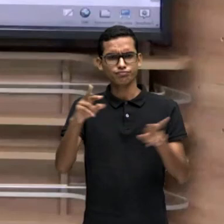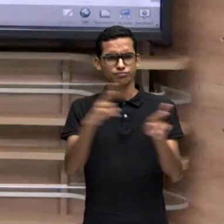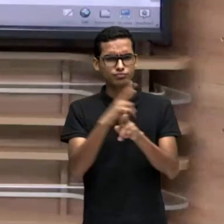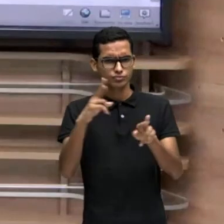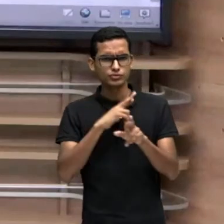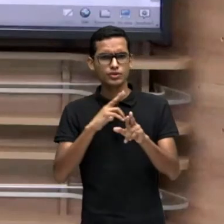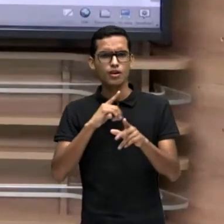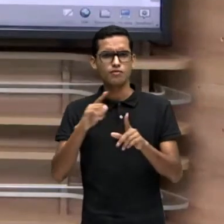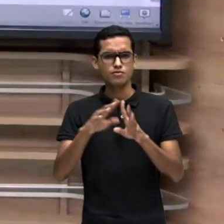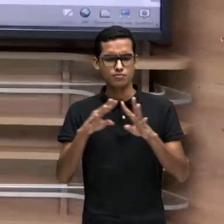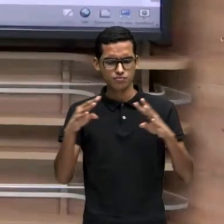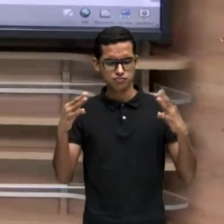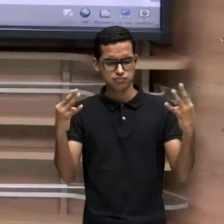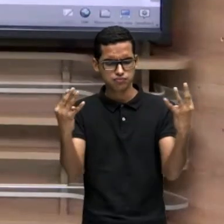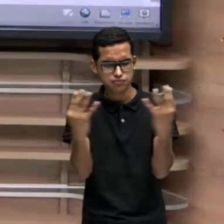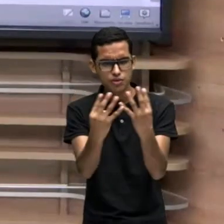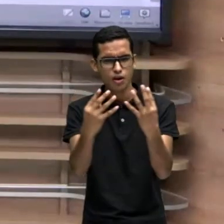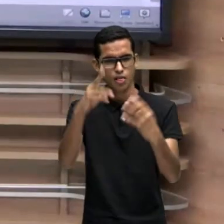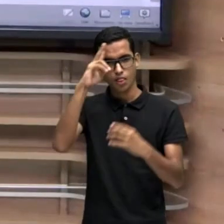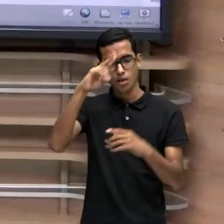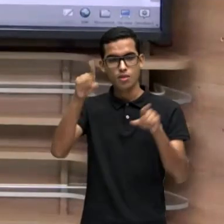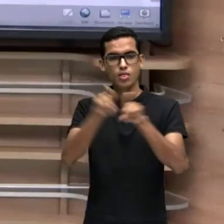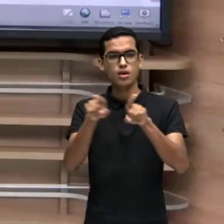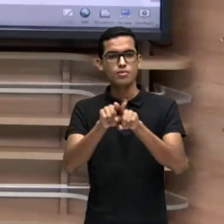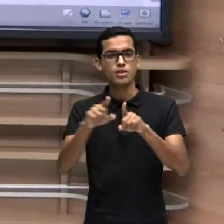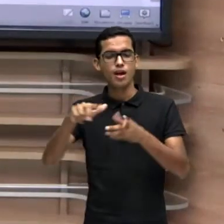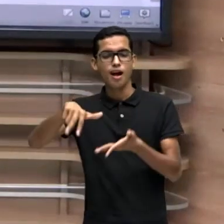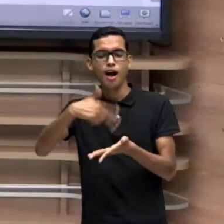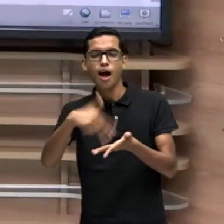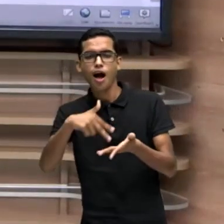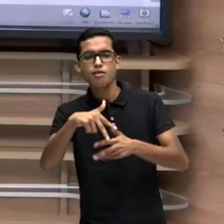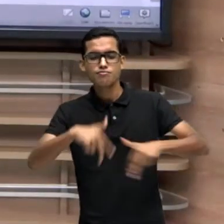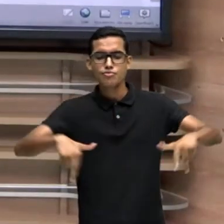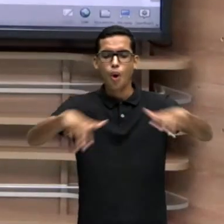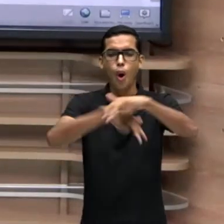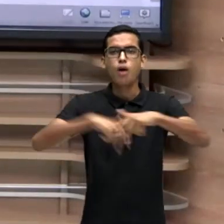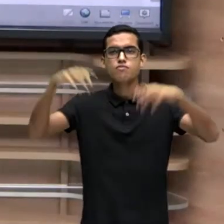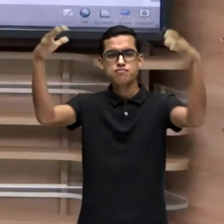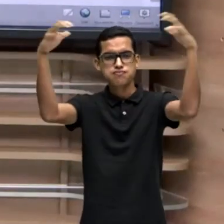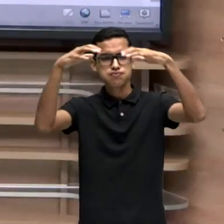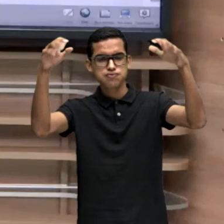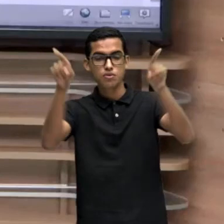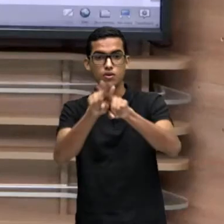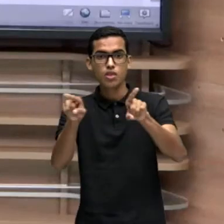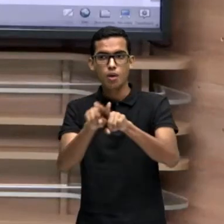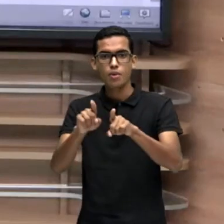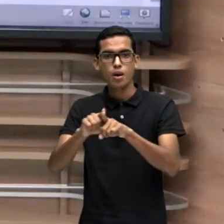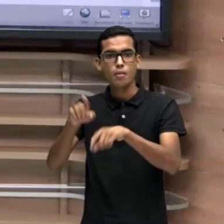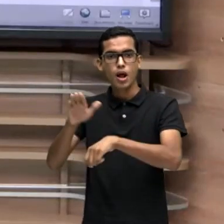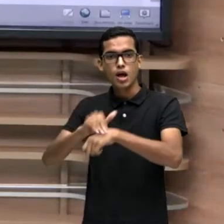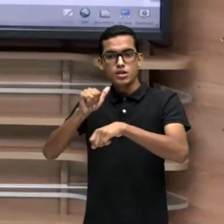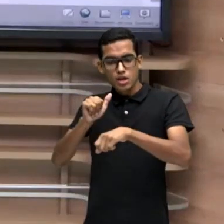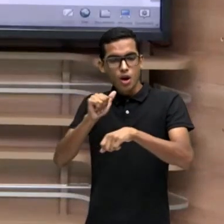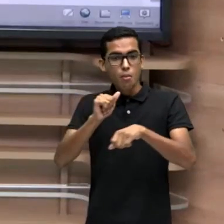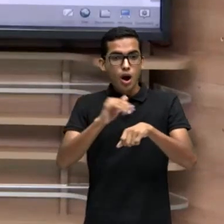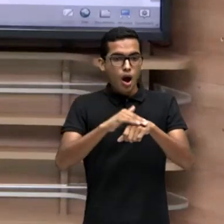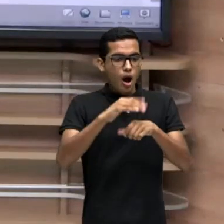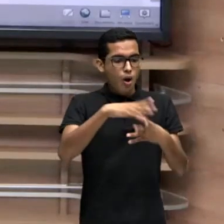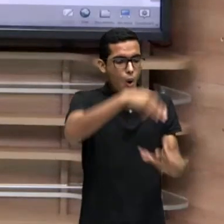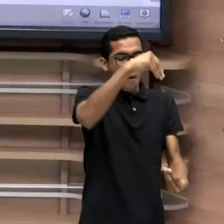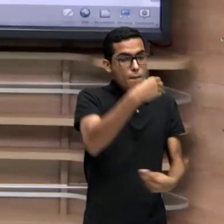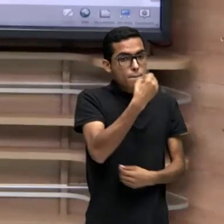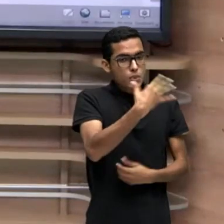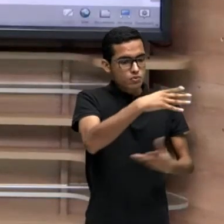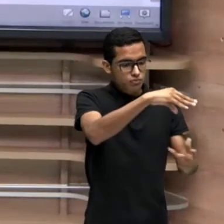eles ficam lá em círculo. Tem a dança da chuva, tem a dança para evocar os espíritos bons, para afastar os